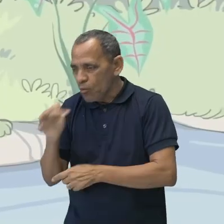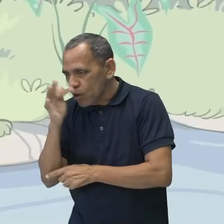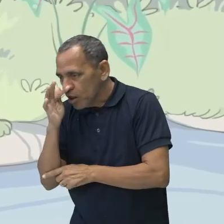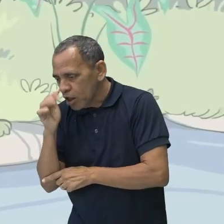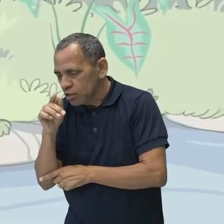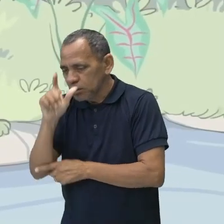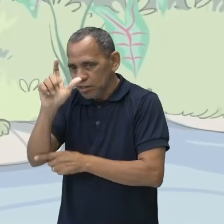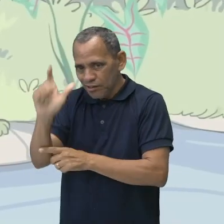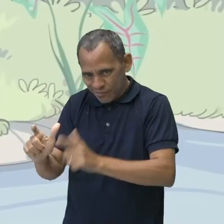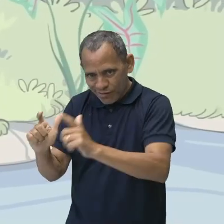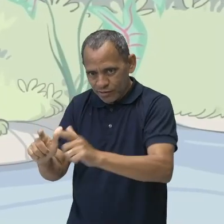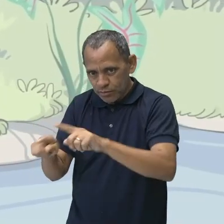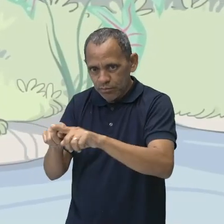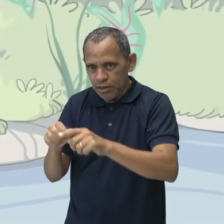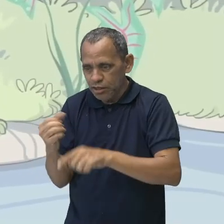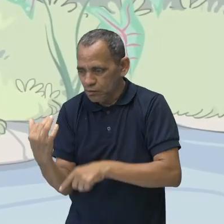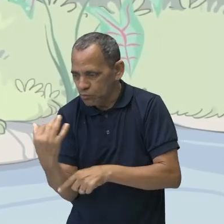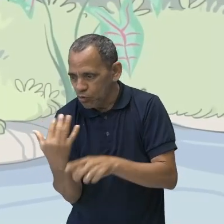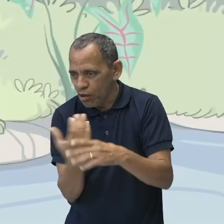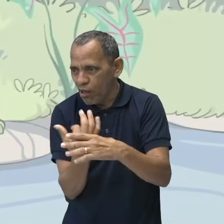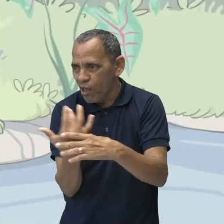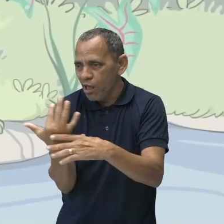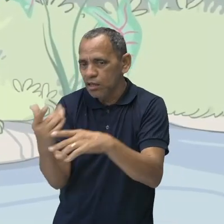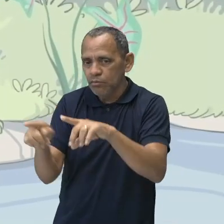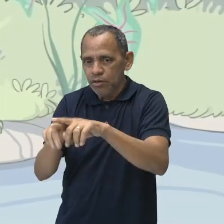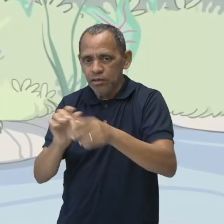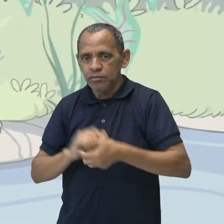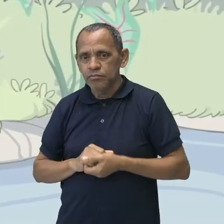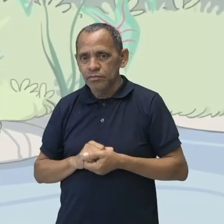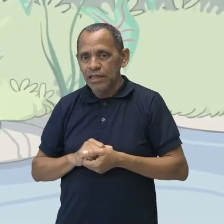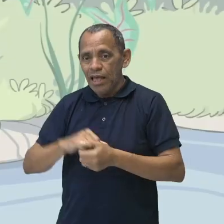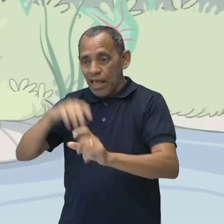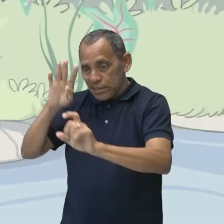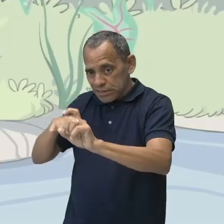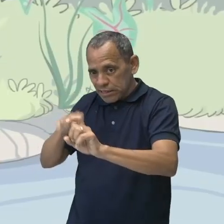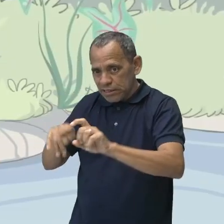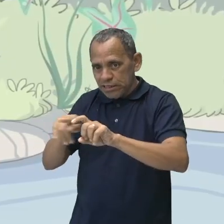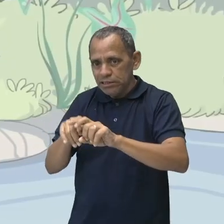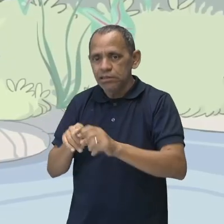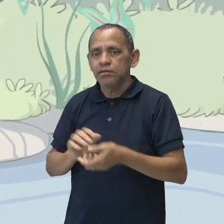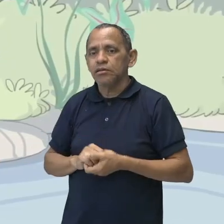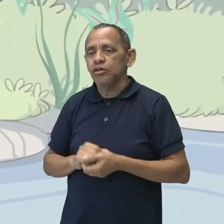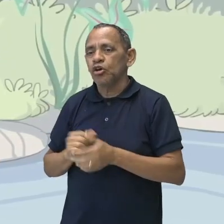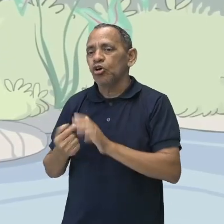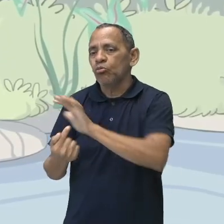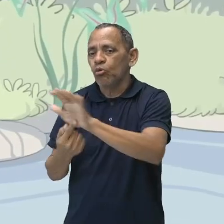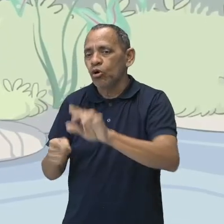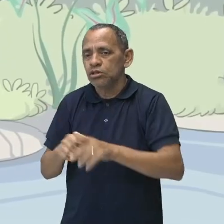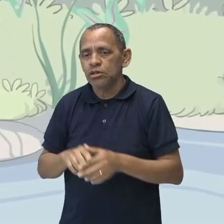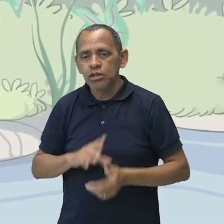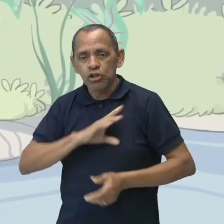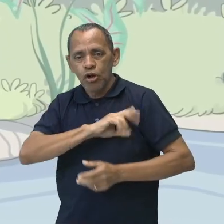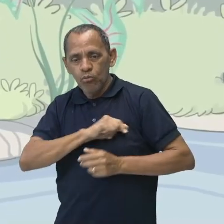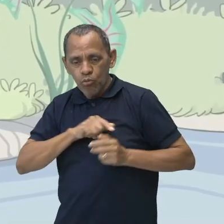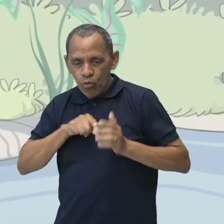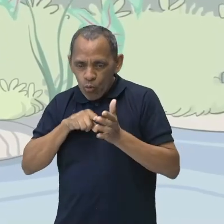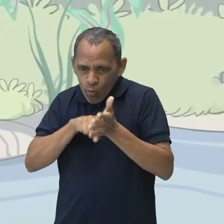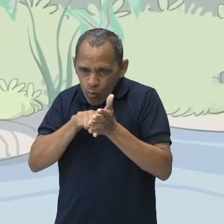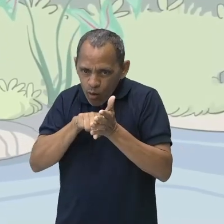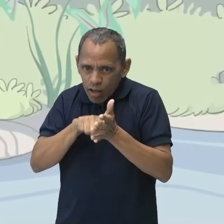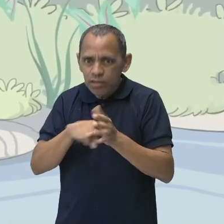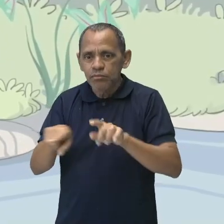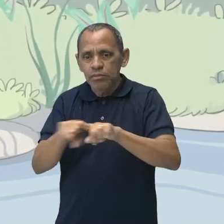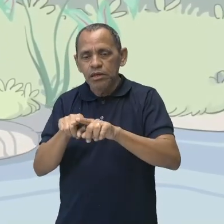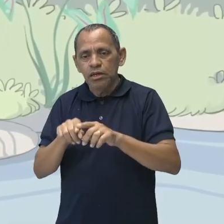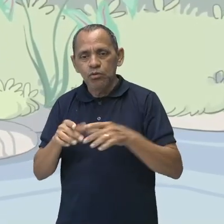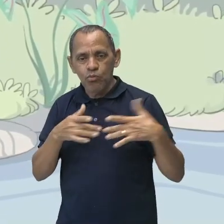profundidade do amor e do cuidado pelo outro. O jovem índio demonstrou que a verdadeira alteridade, o ato de